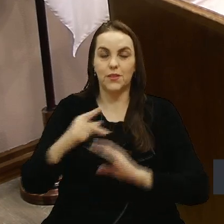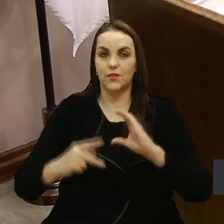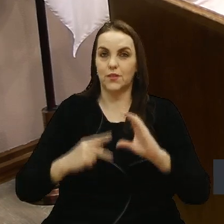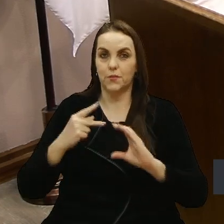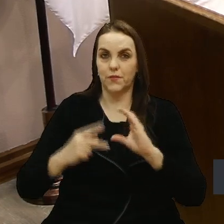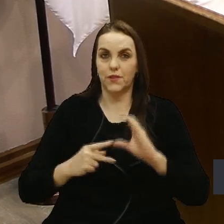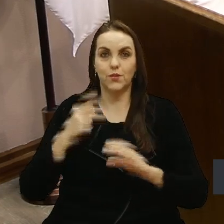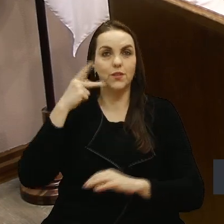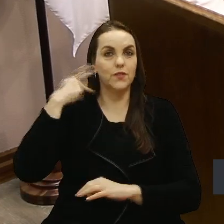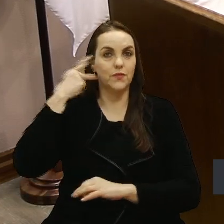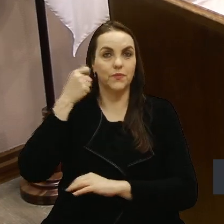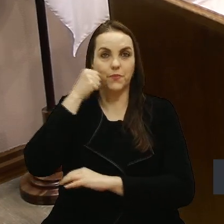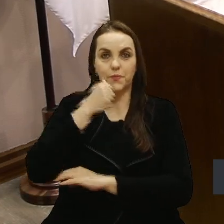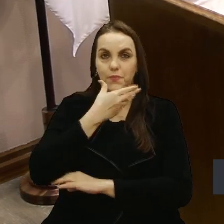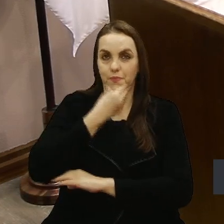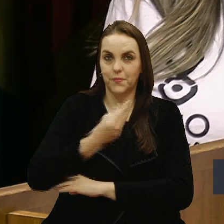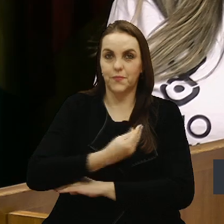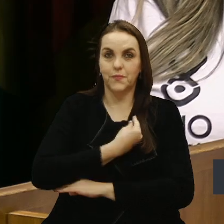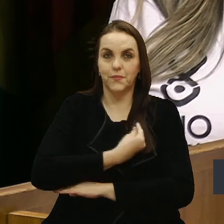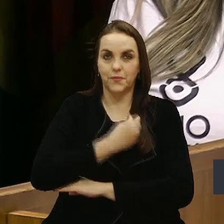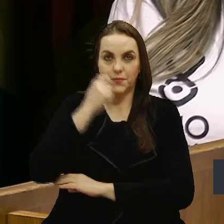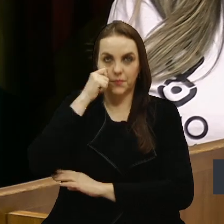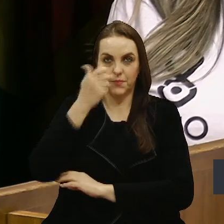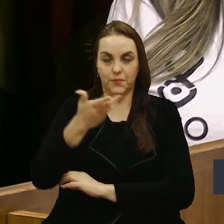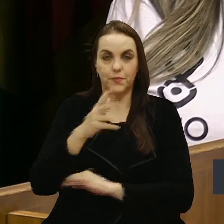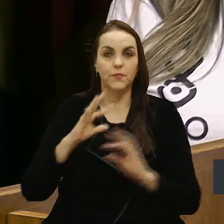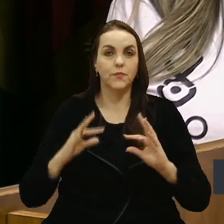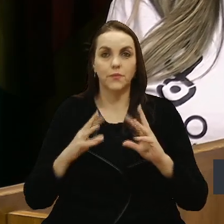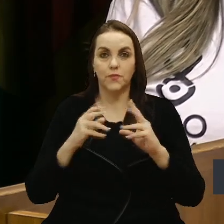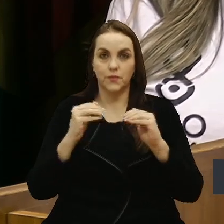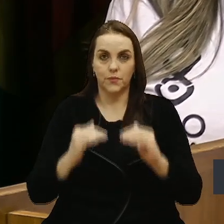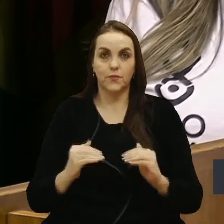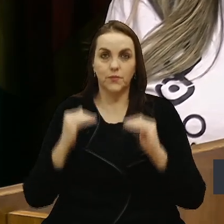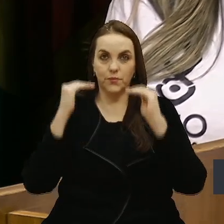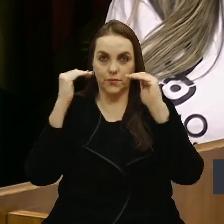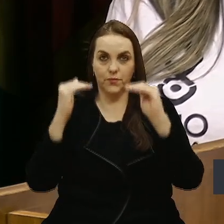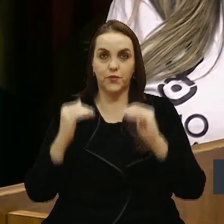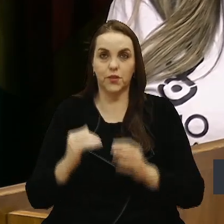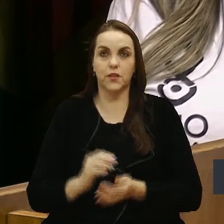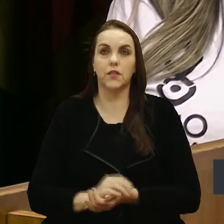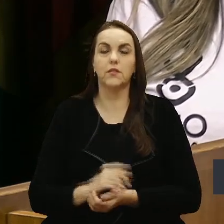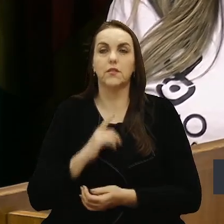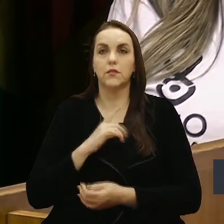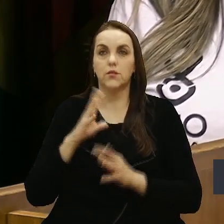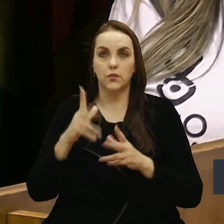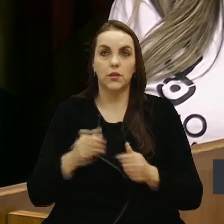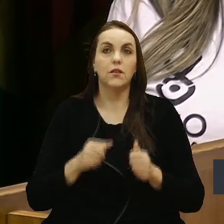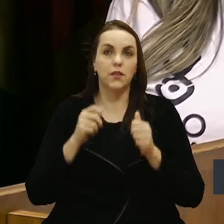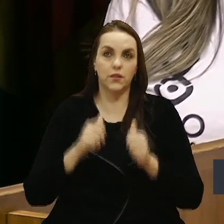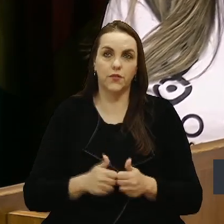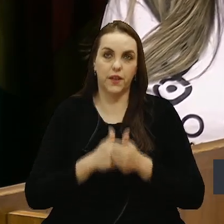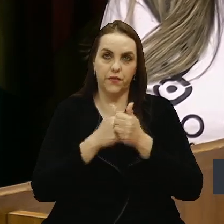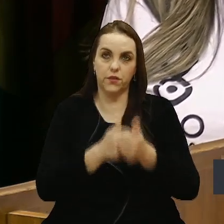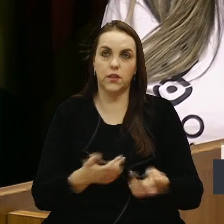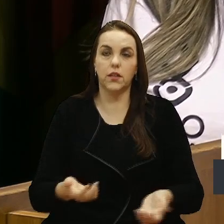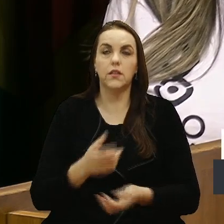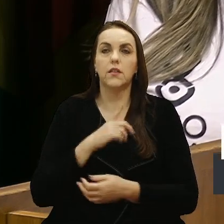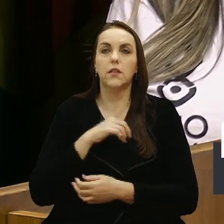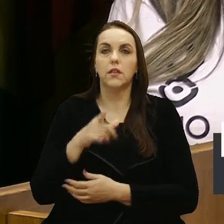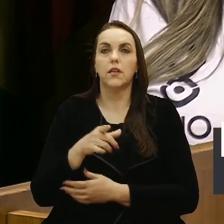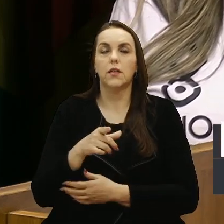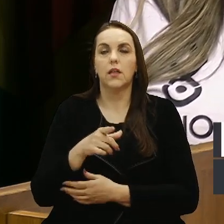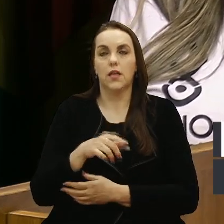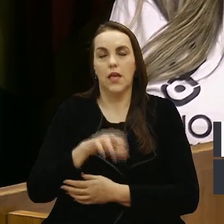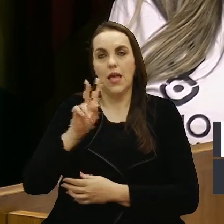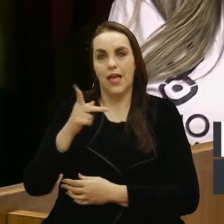os vereadores e vereadoras aqui presentes e todas as autoridades e pessoas que nos acompanham. Eu me chamo Heloísa Macedo de